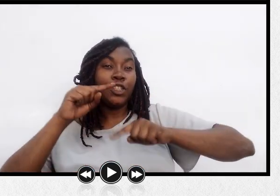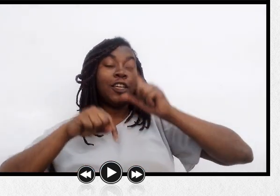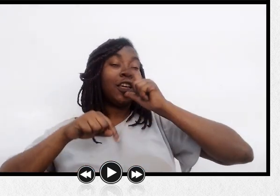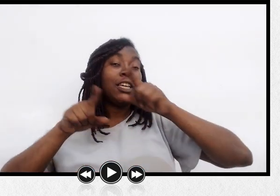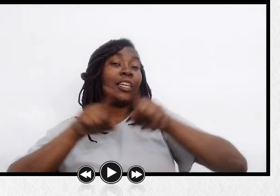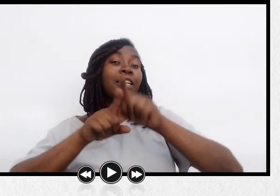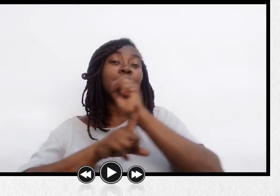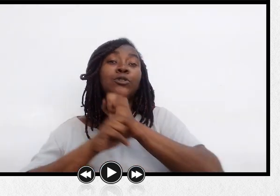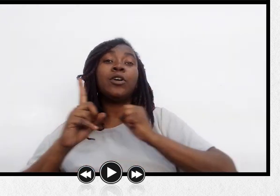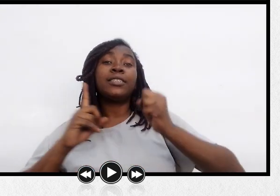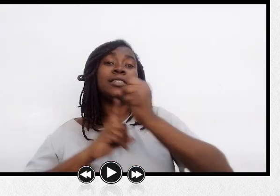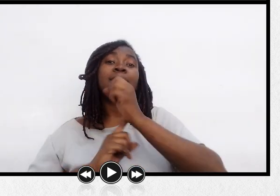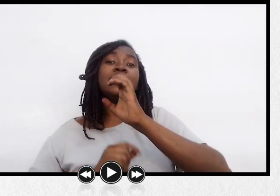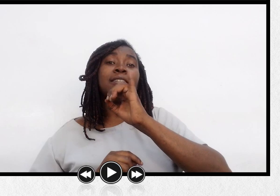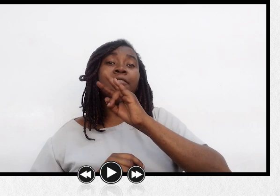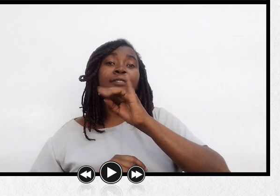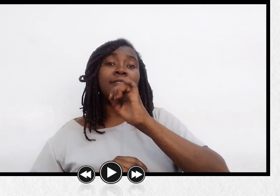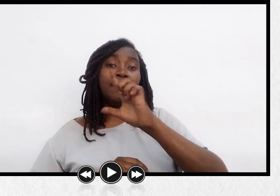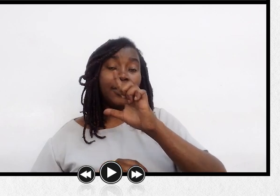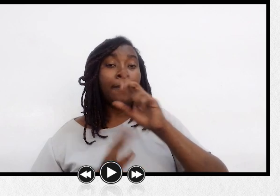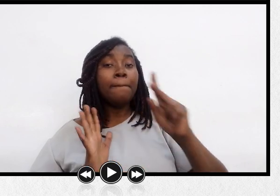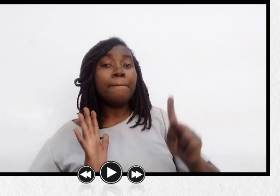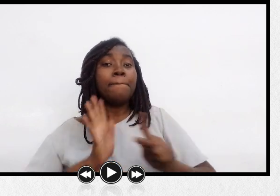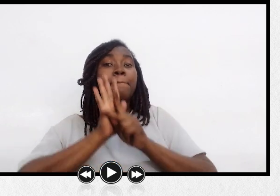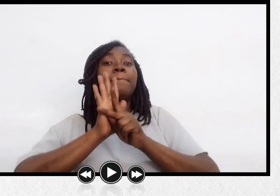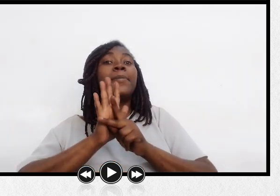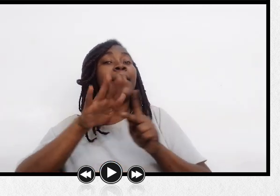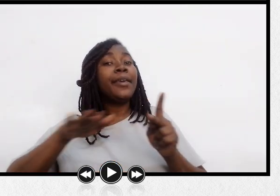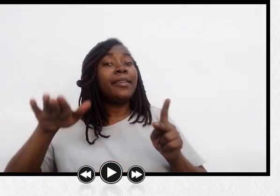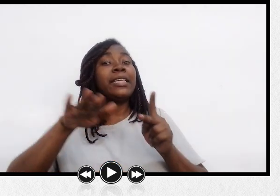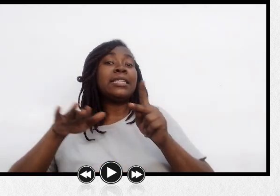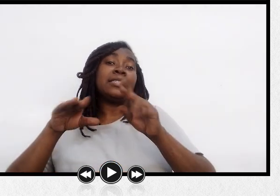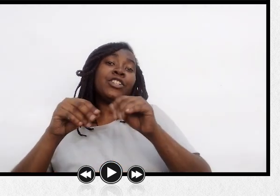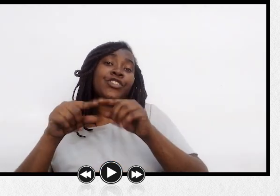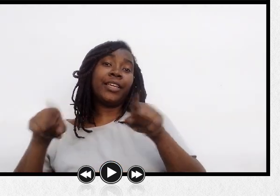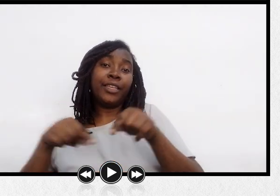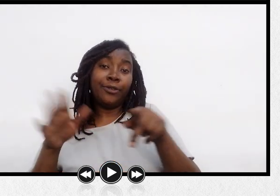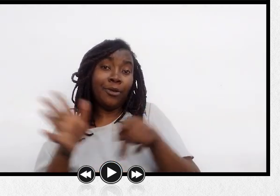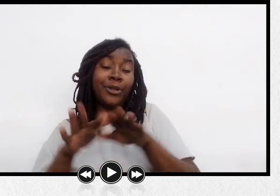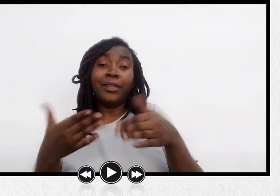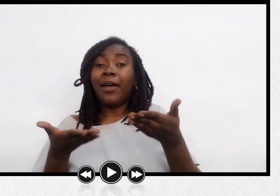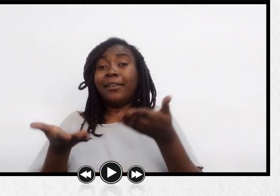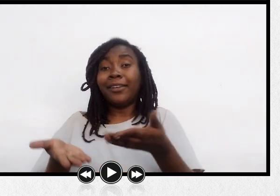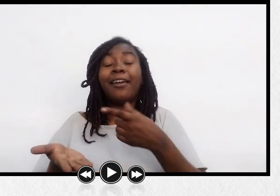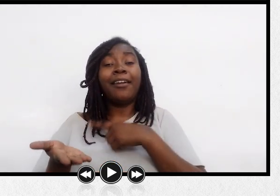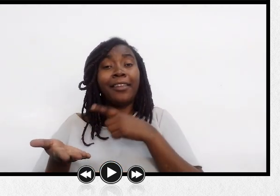a sociedade civil pertencente àquele território, né? Então, aí é que